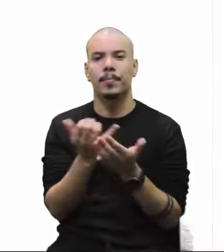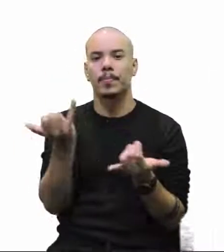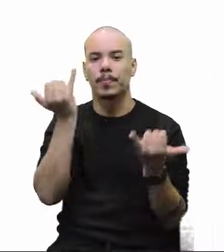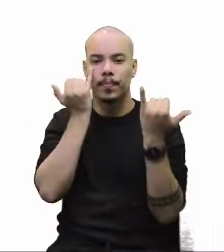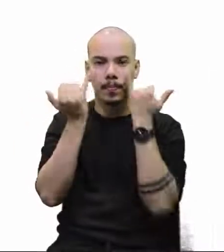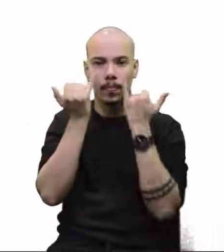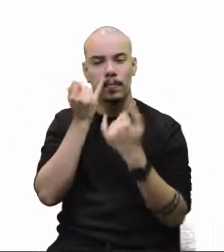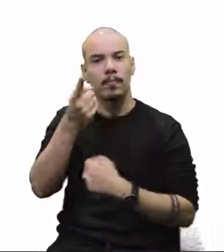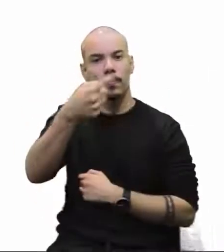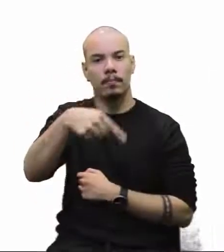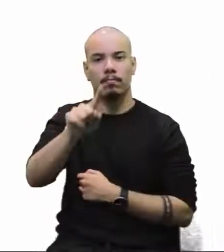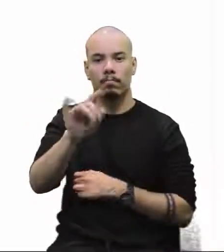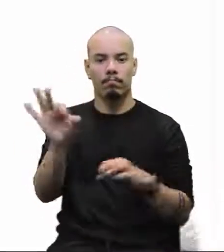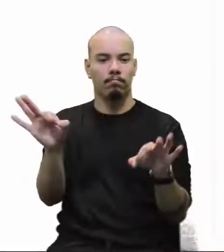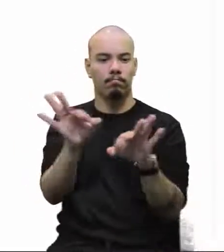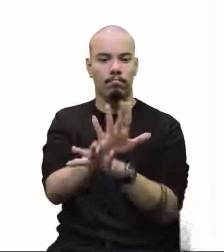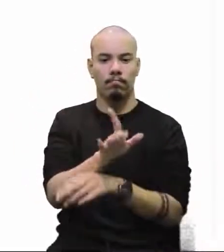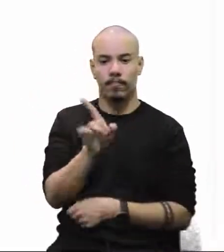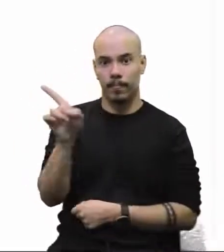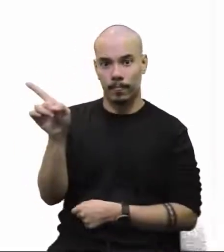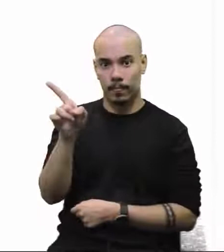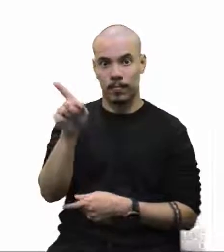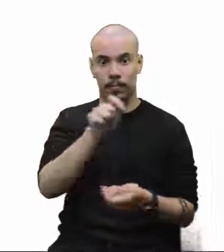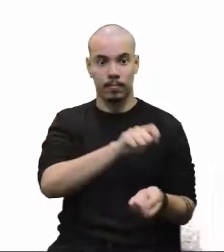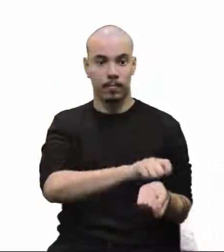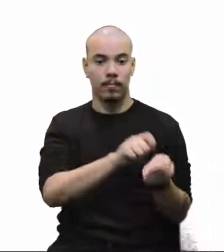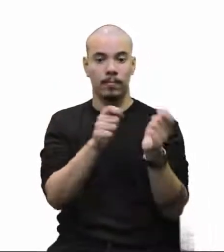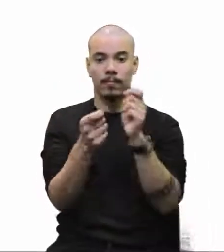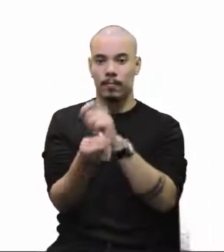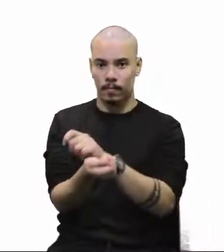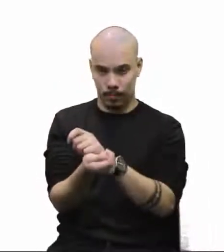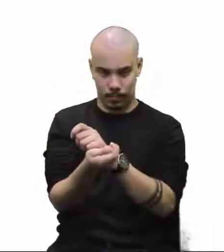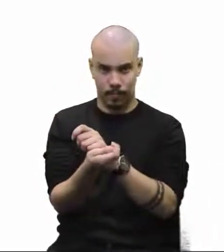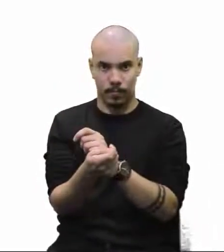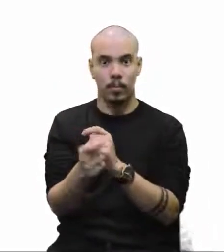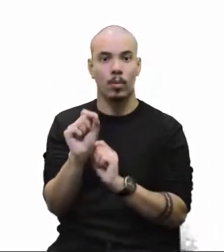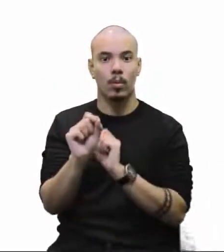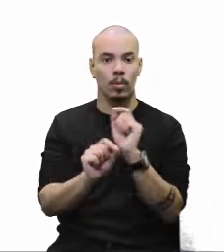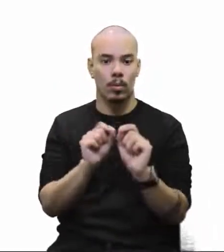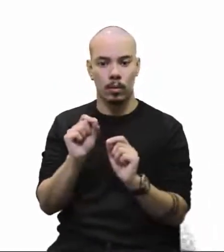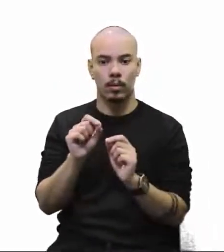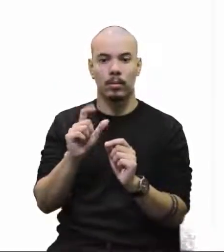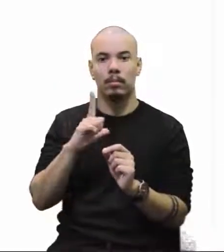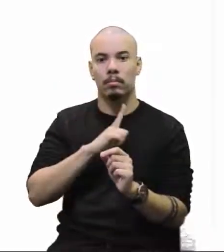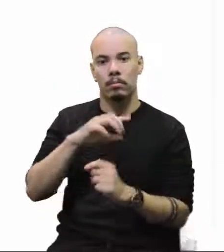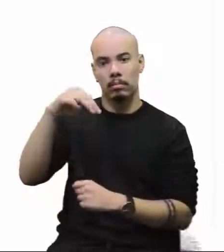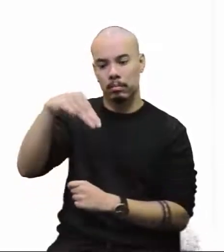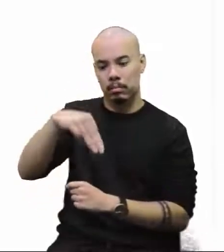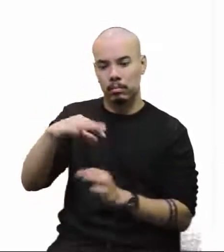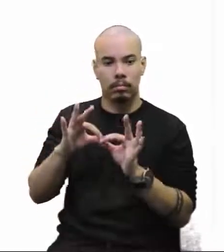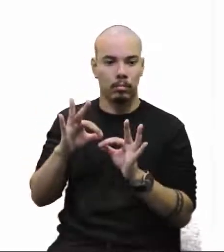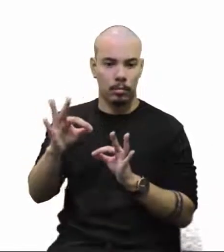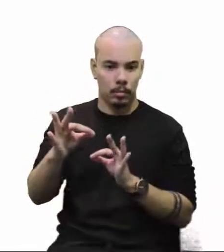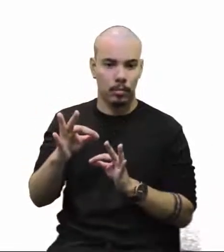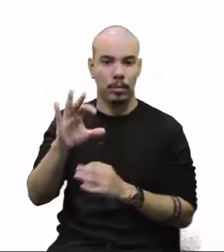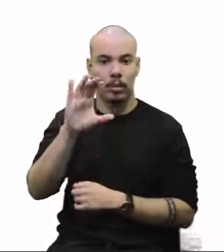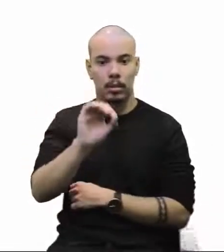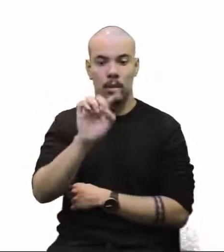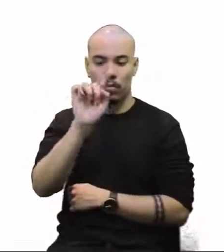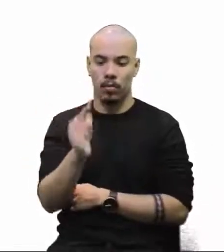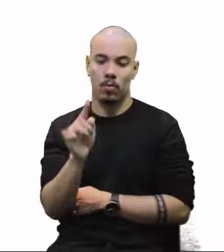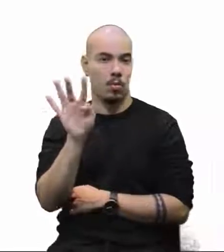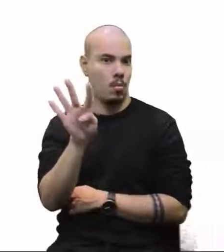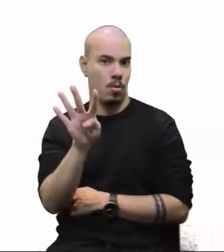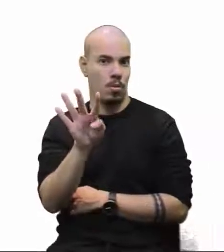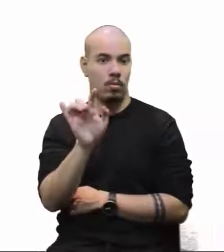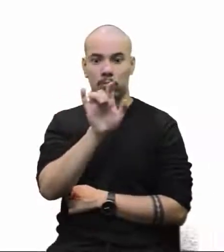dados que você tem, né? Transformando em quê? Em metros, 40 centímetros é 0,4 metros. O